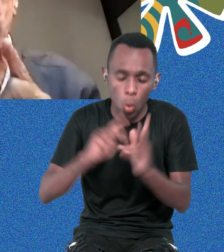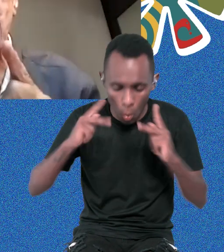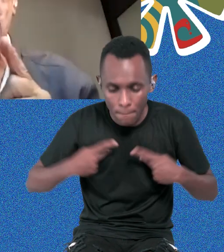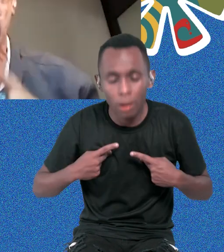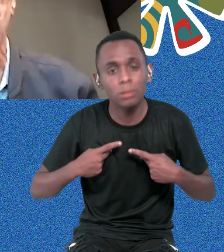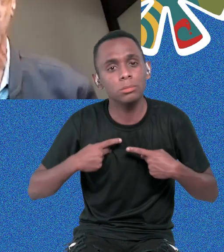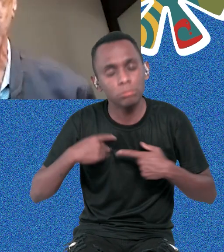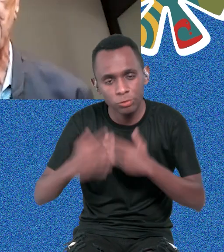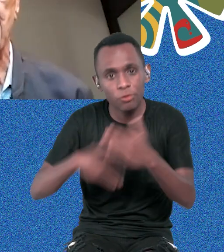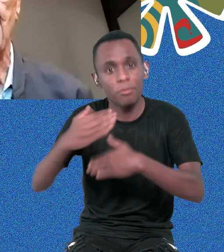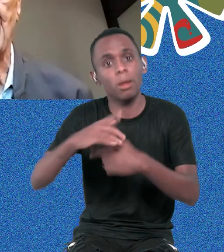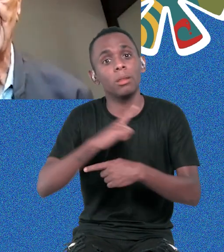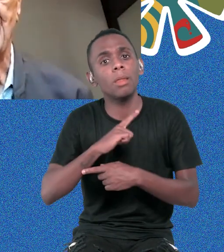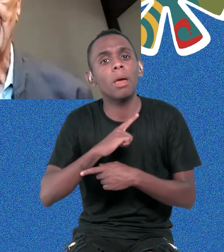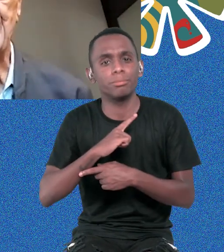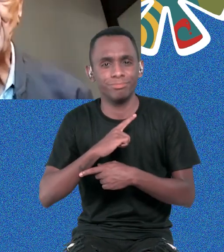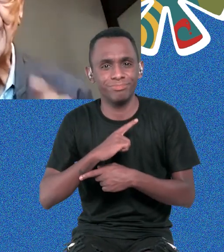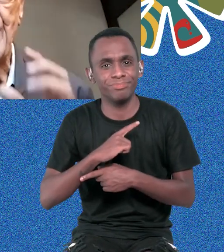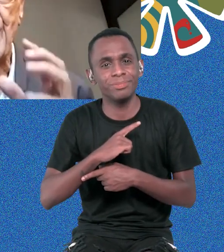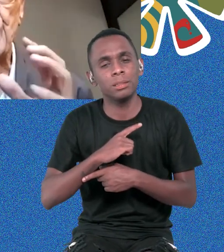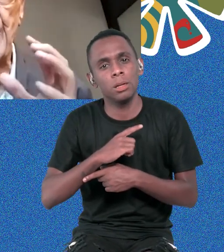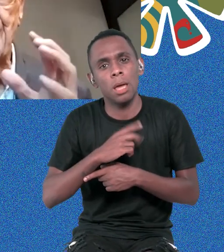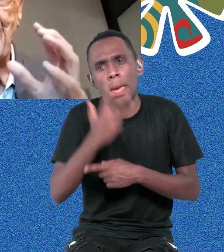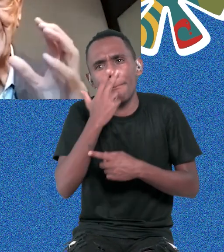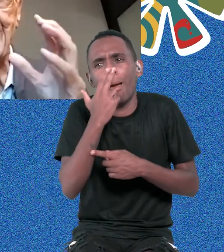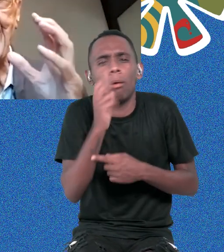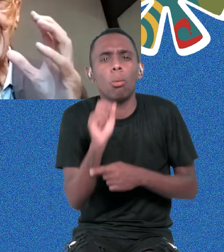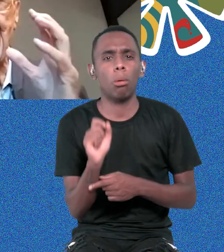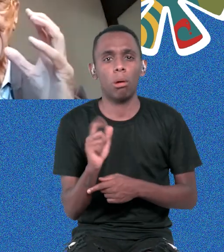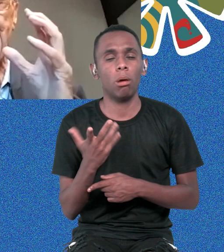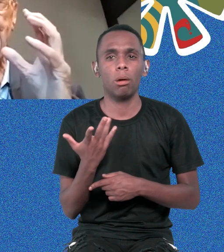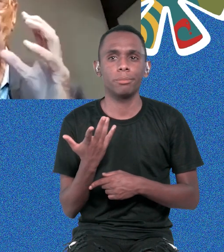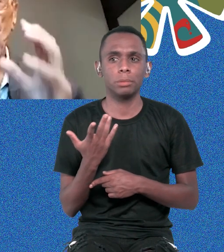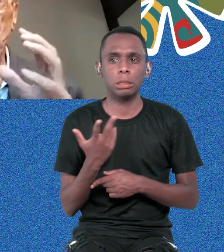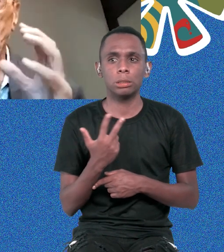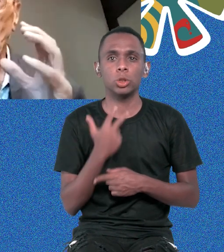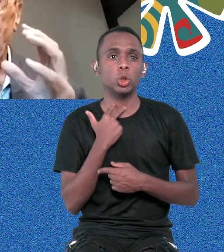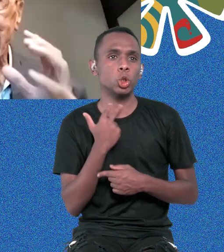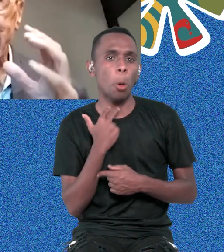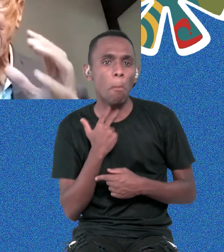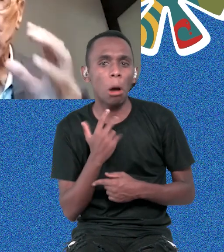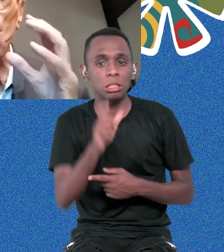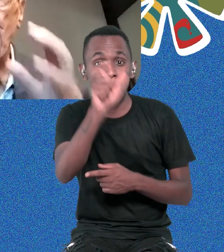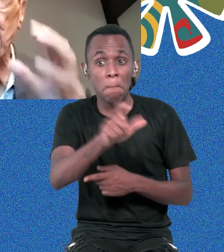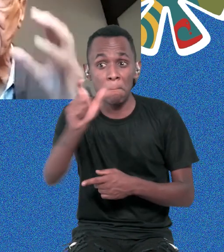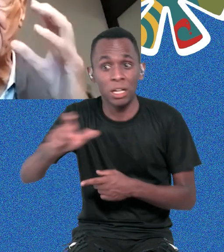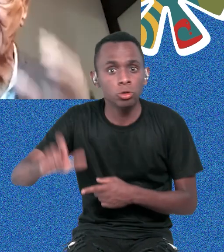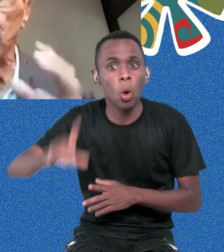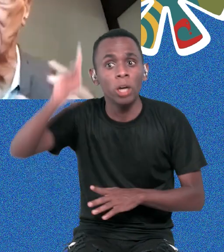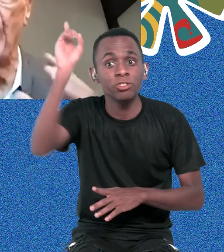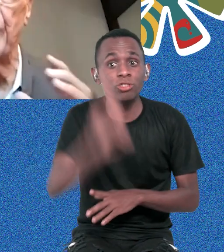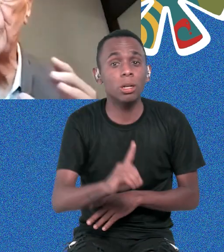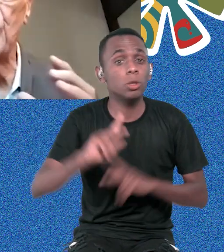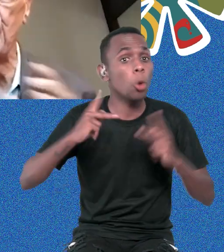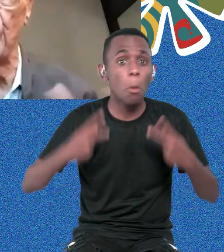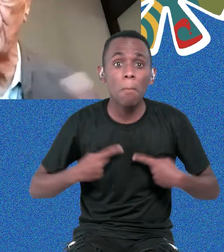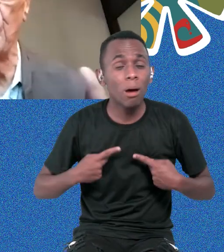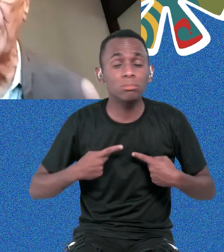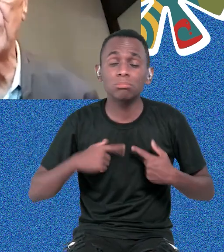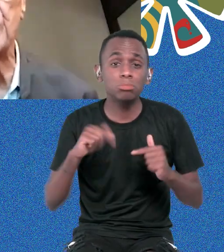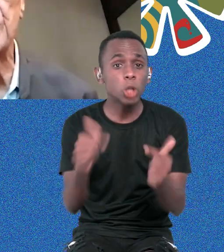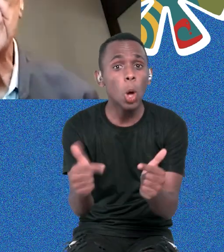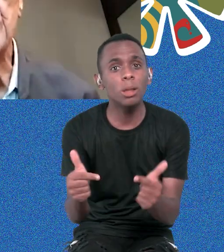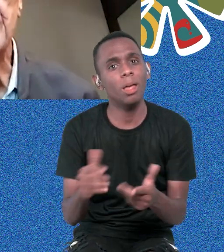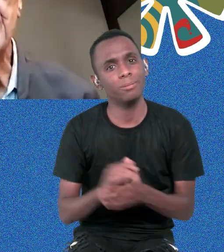deficientes em humanidade? Isto é, ou seja, parece que não poderão ser sujeitos de direitos humanos os que não